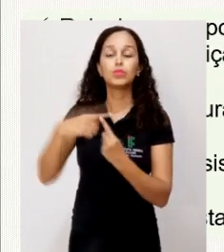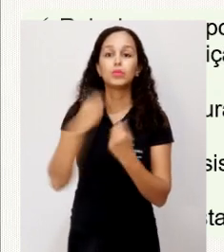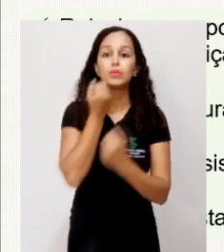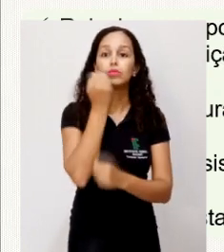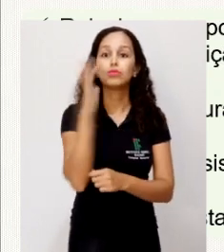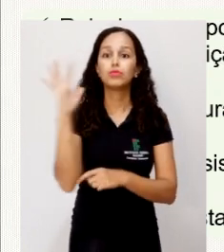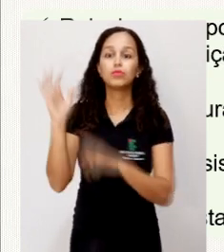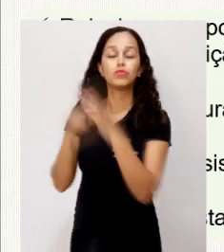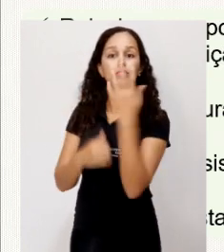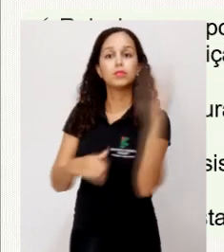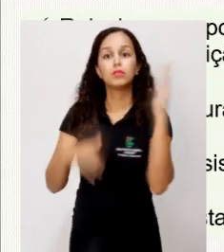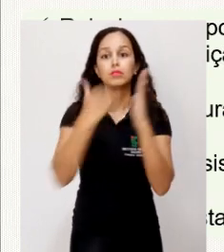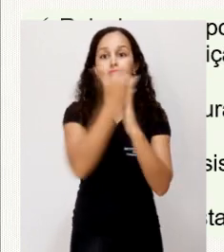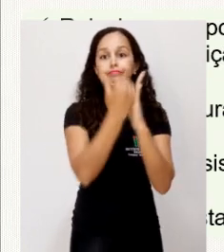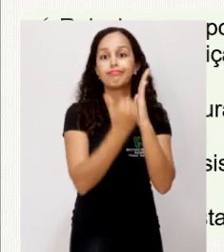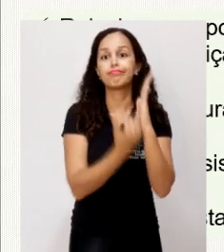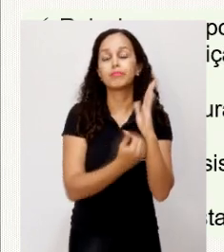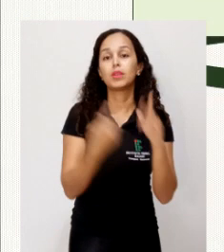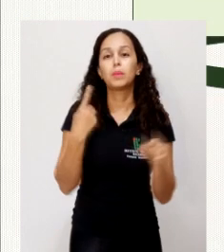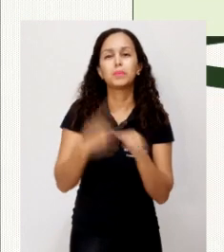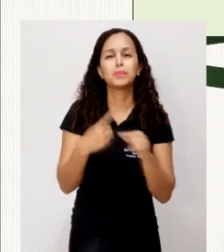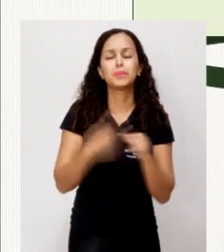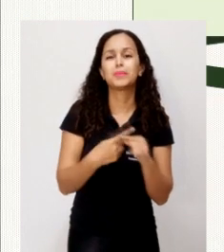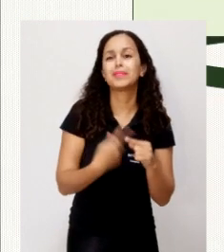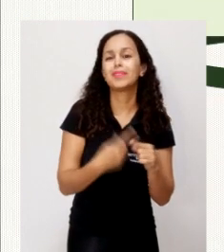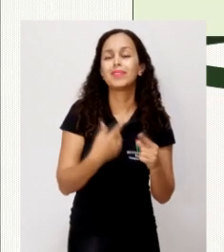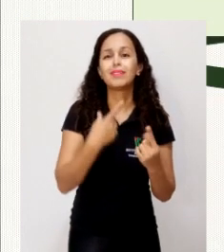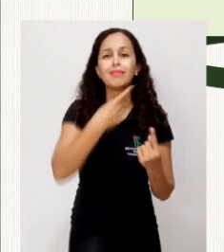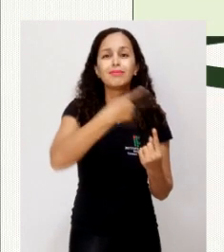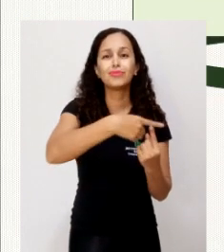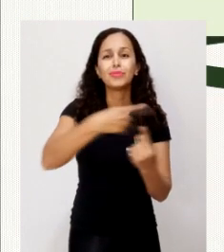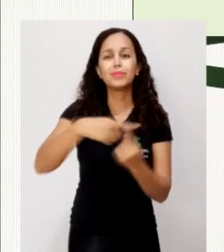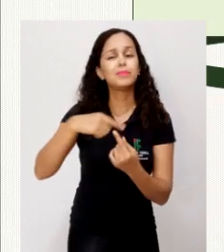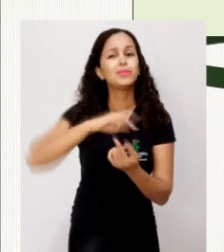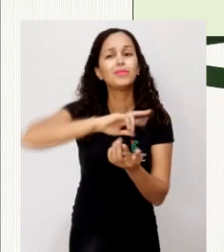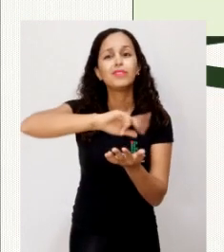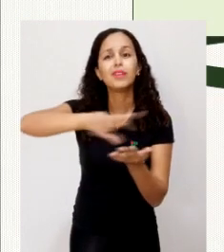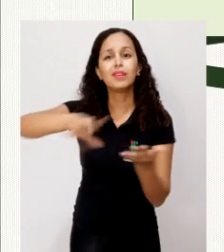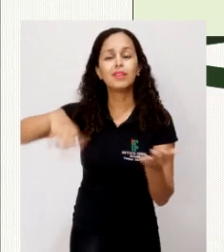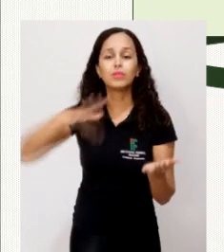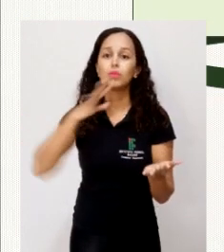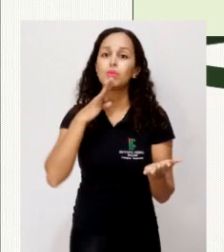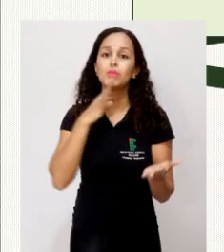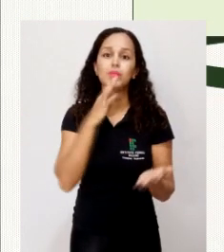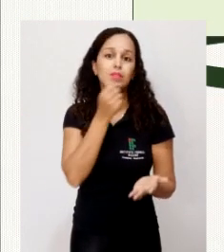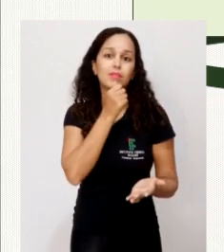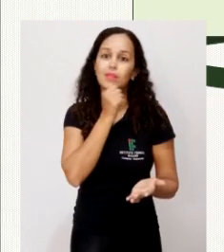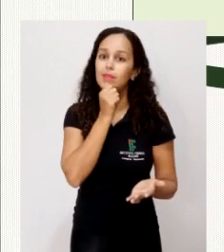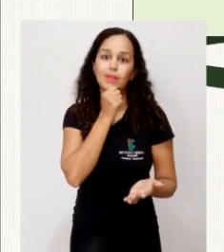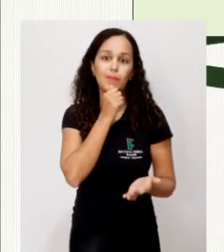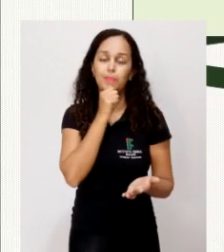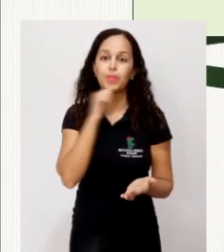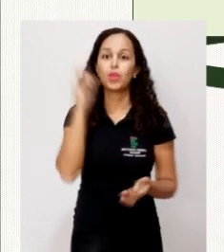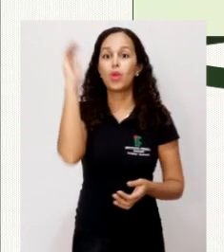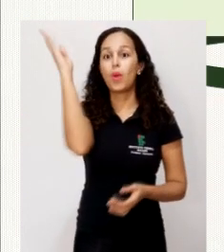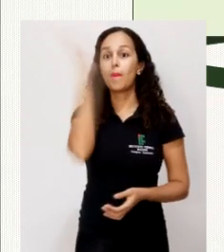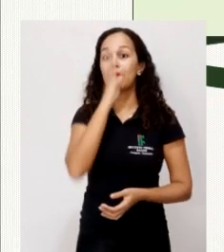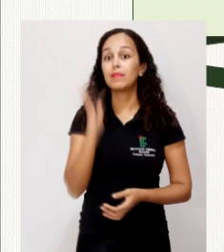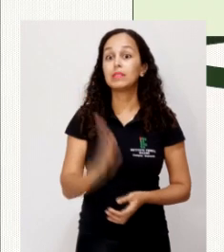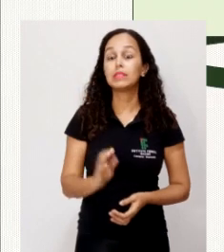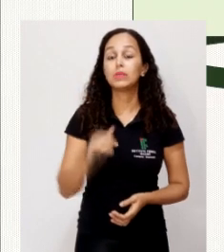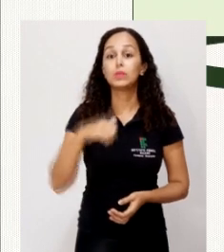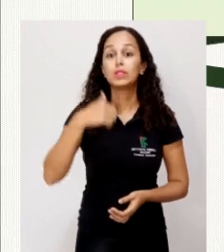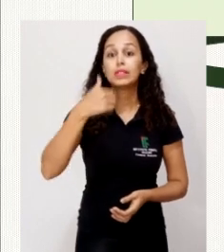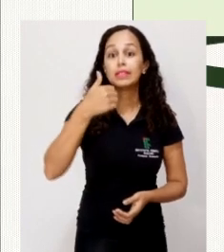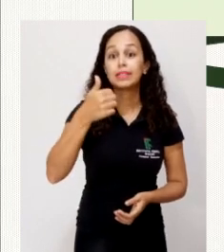já que muitas delas ainda são desconhecidas. E diante dessa biodiversidade global que nós temos, o Brasil é